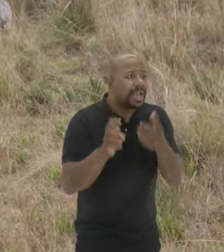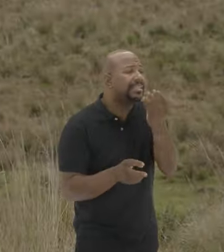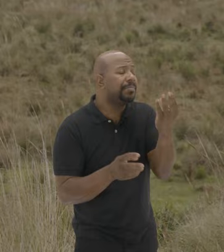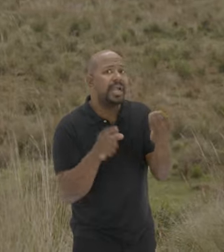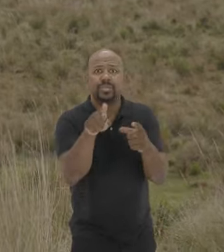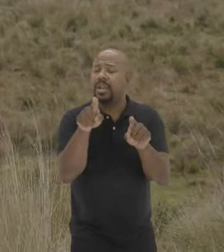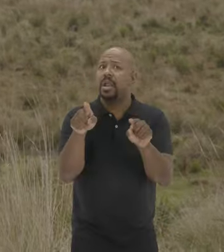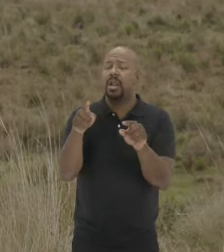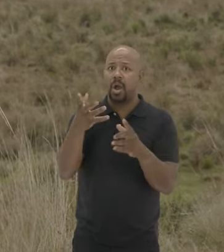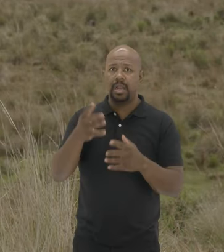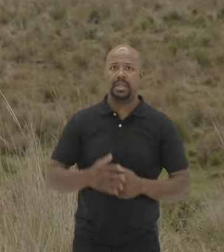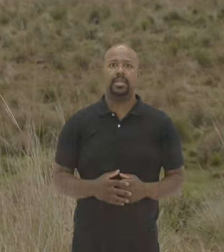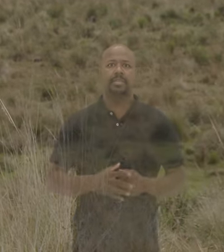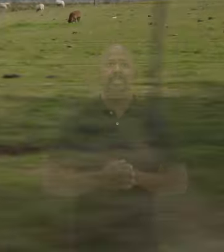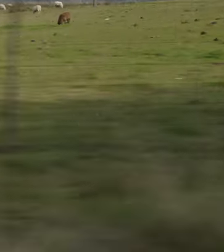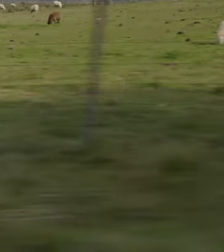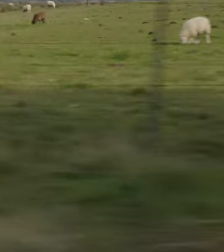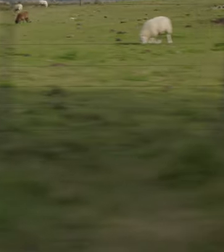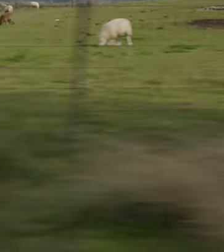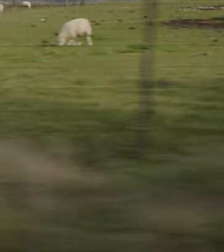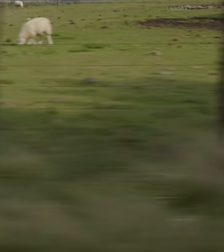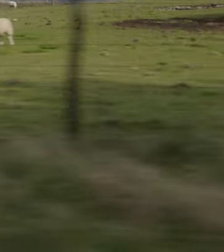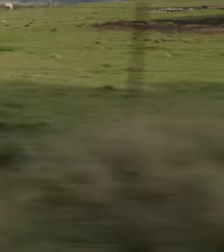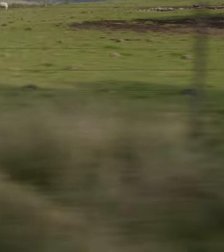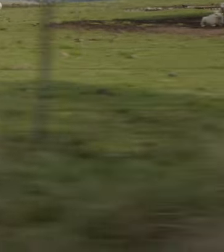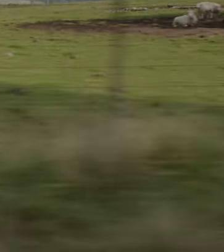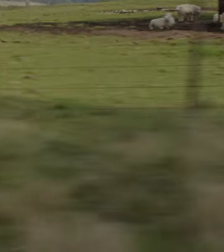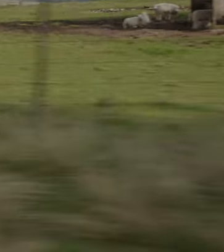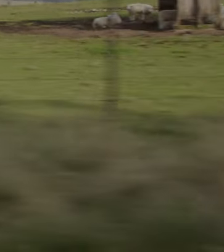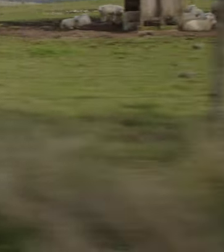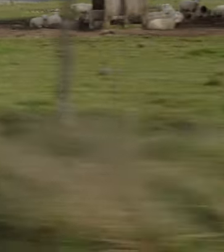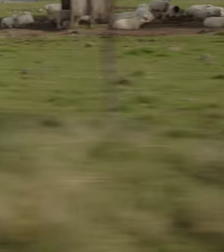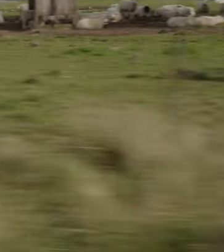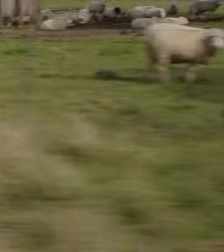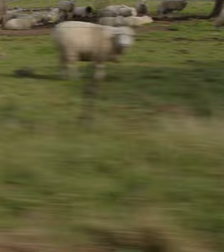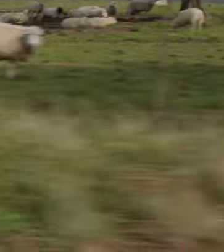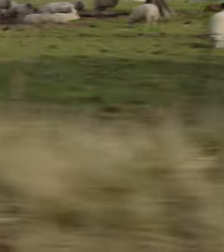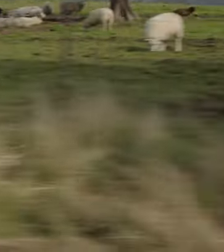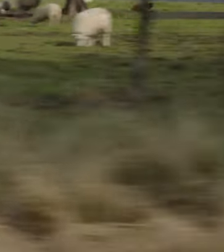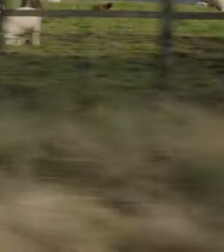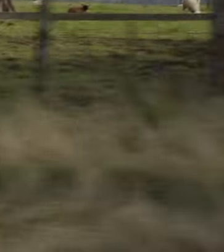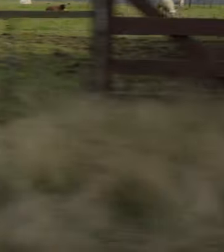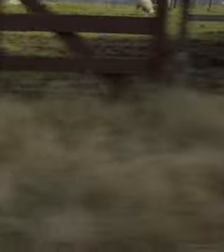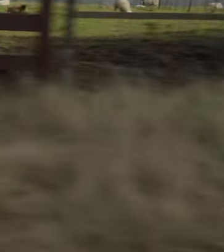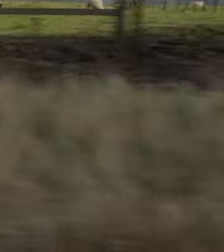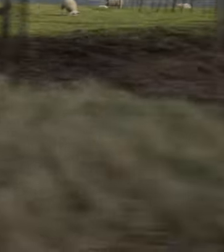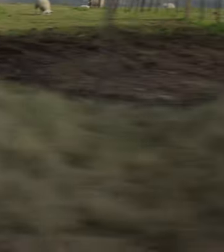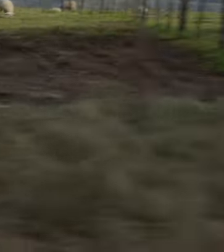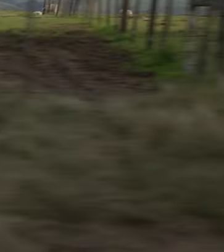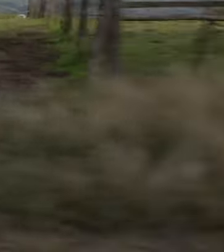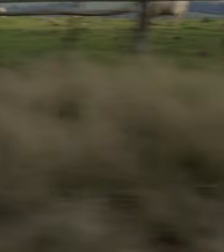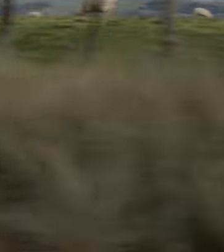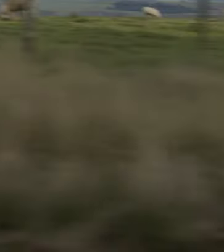quatro cinco ali ó aqui ó eles passam por uma fazenda um gado entre uma propriedade